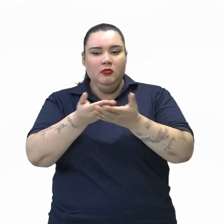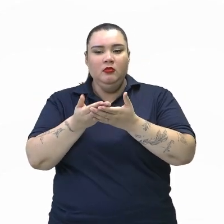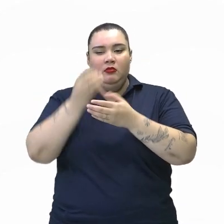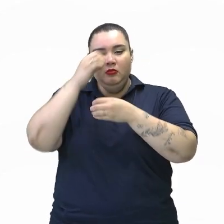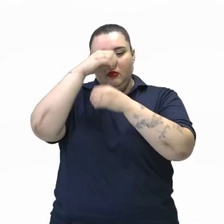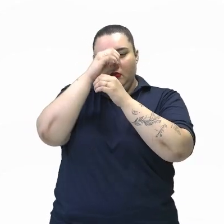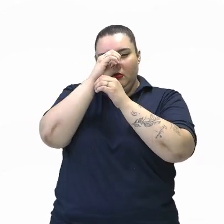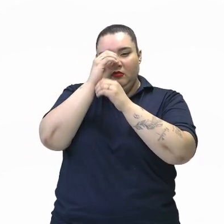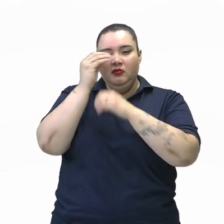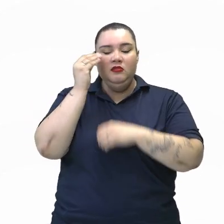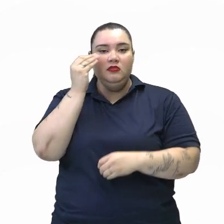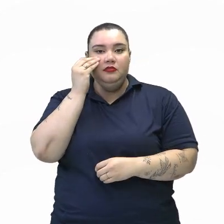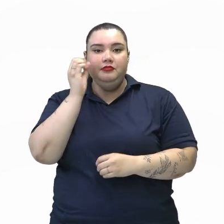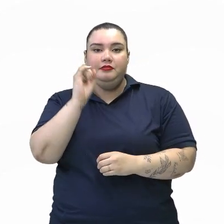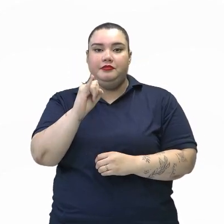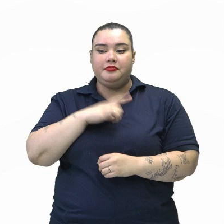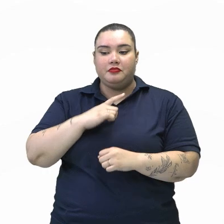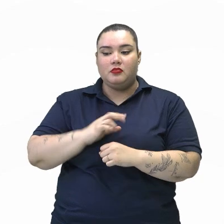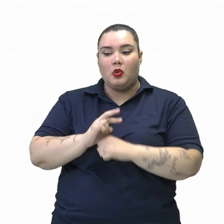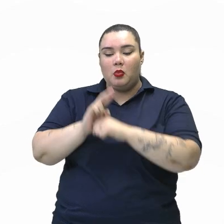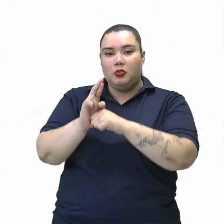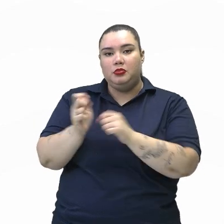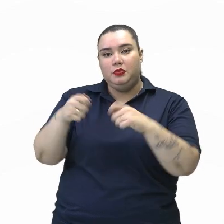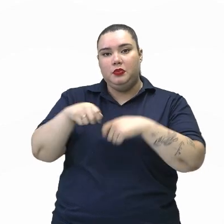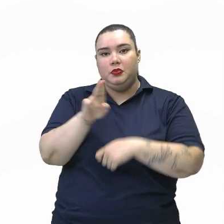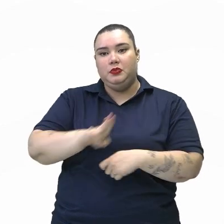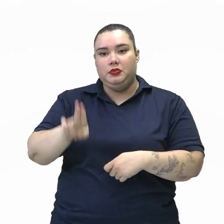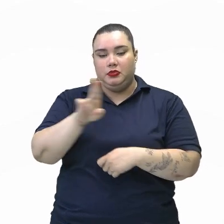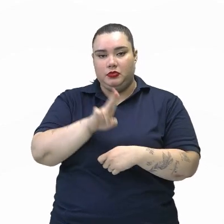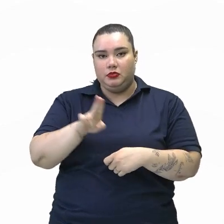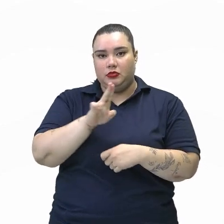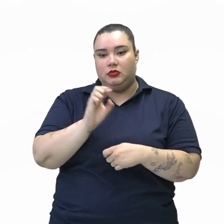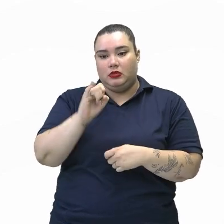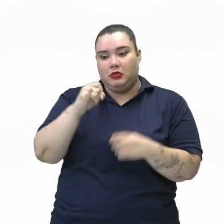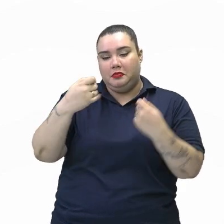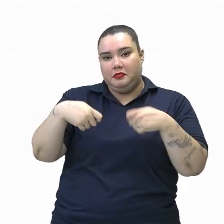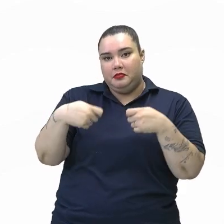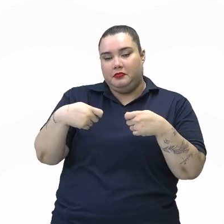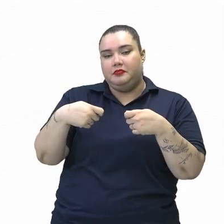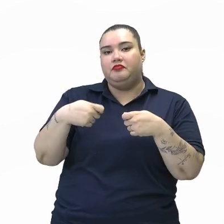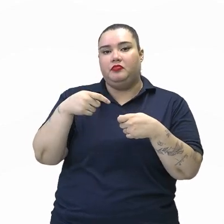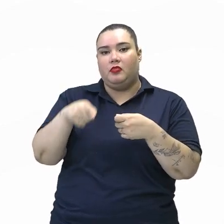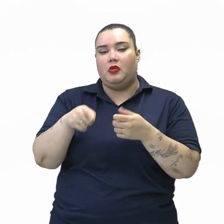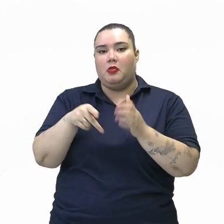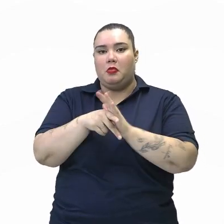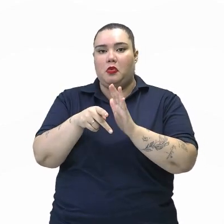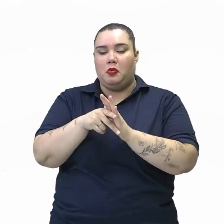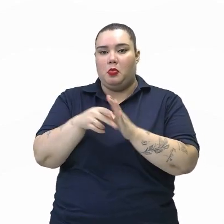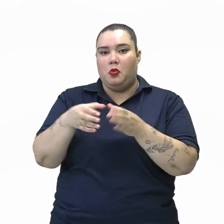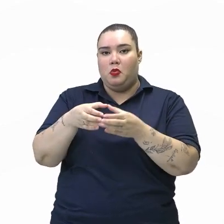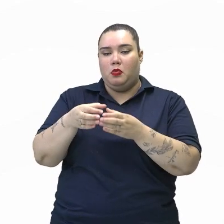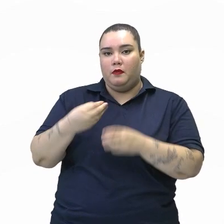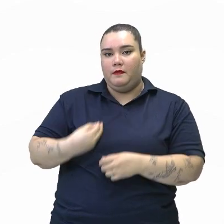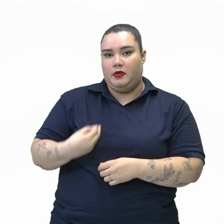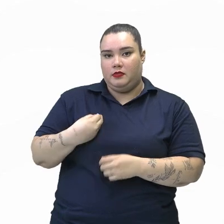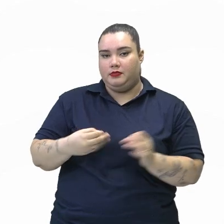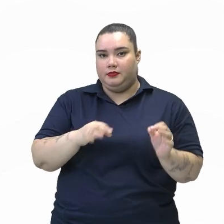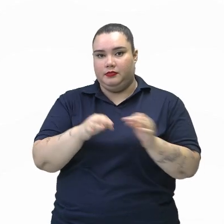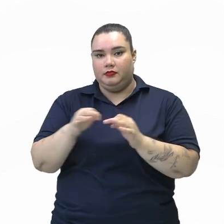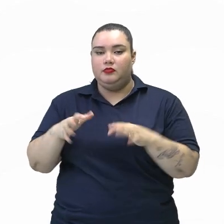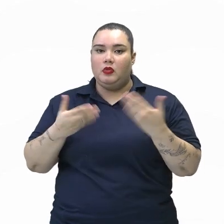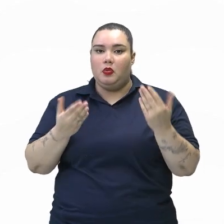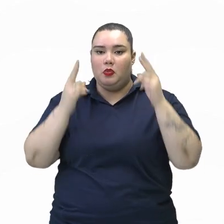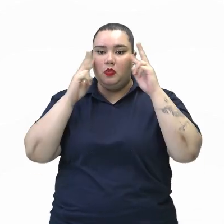caso tenha algum recurso que possa ser usado como necessidade para o ser vivo, né? Então, o ser humano